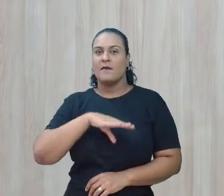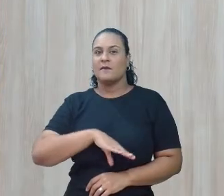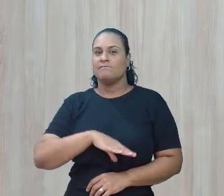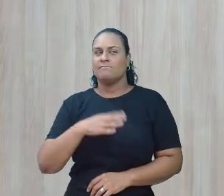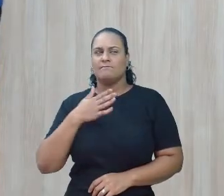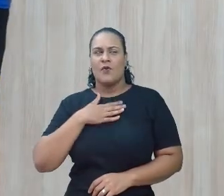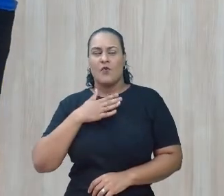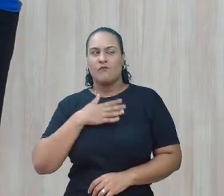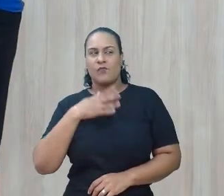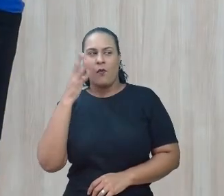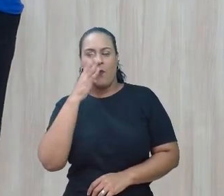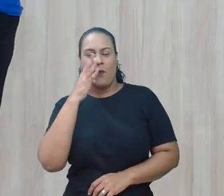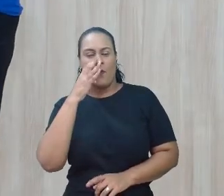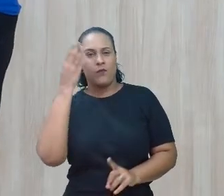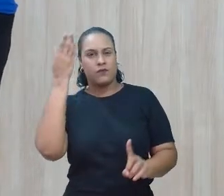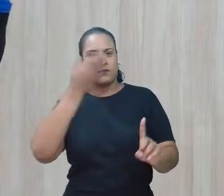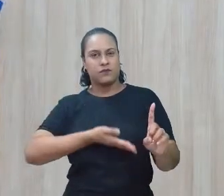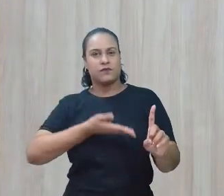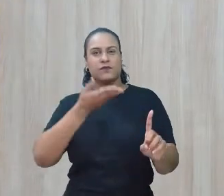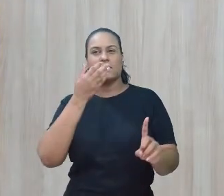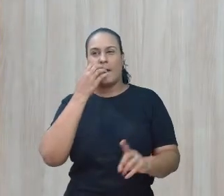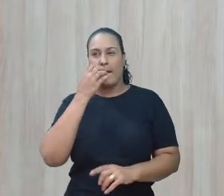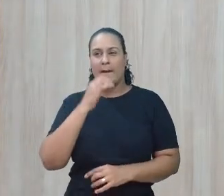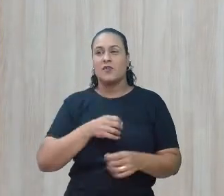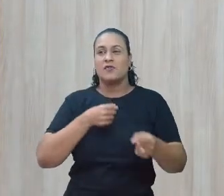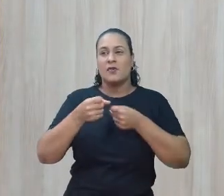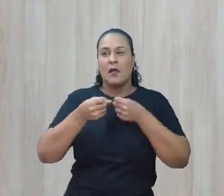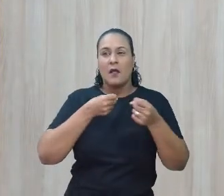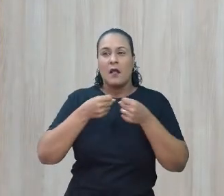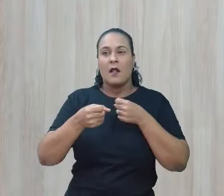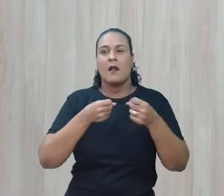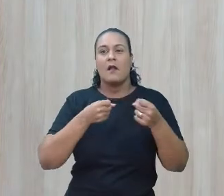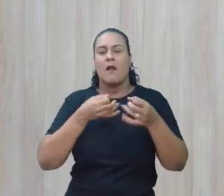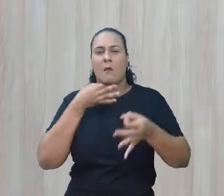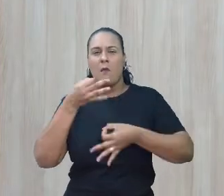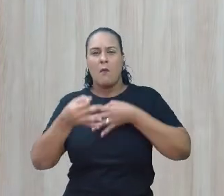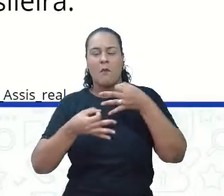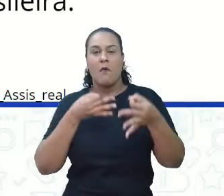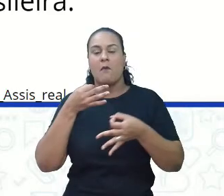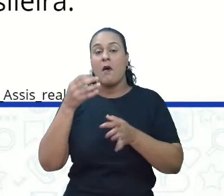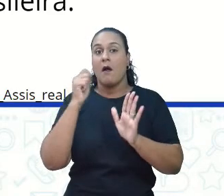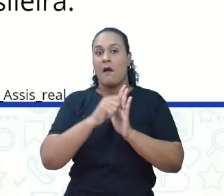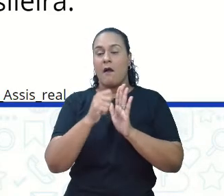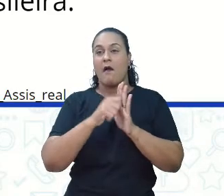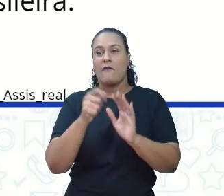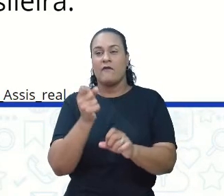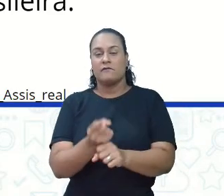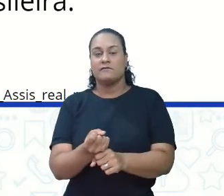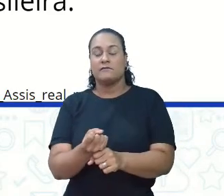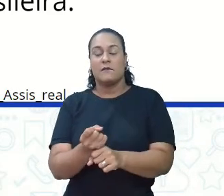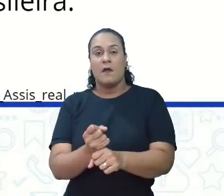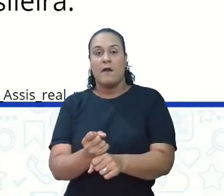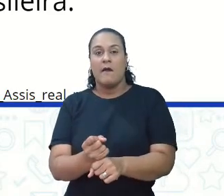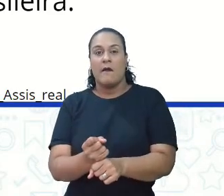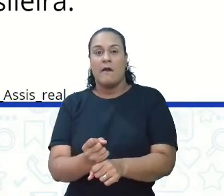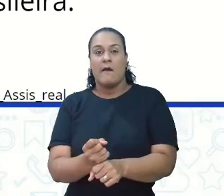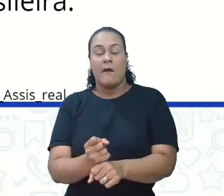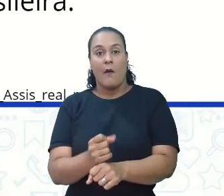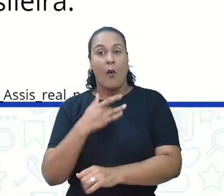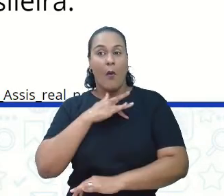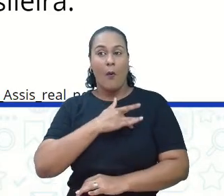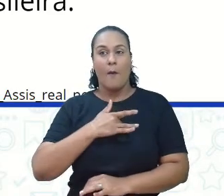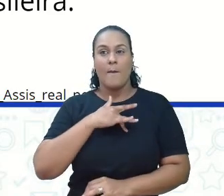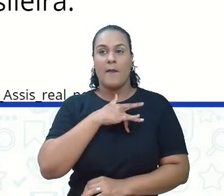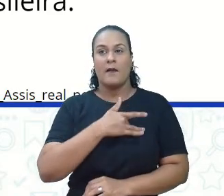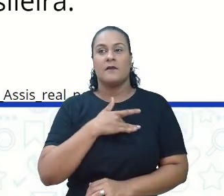fã. Romancista, cronista, jornalista e crítico literário. Um dos fundadores e cadeira número 1 da Academia Brasileira